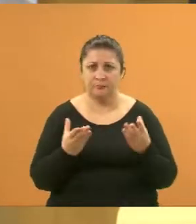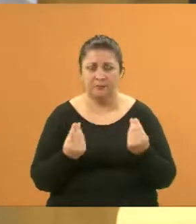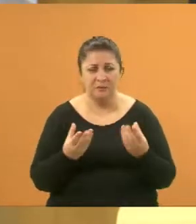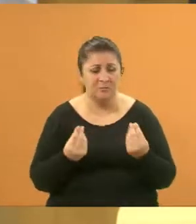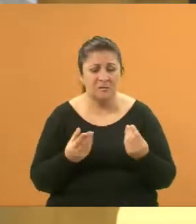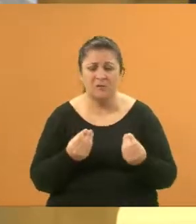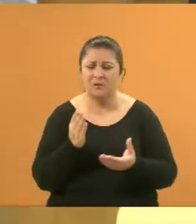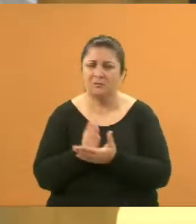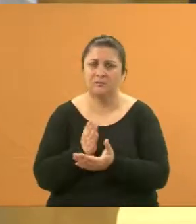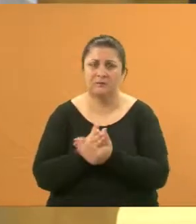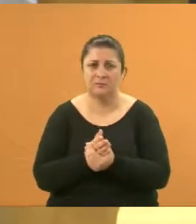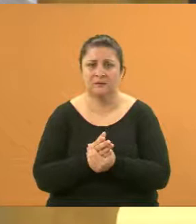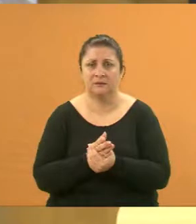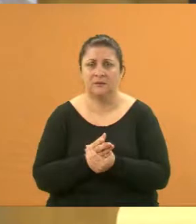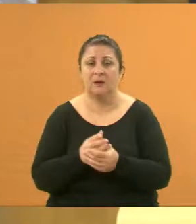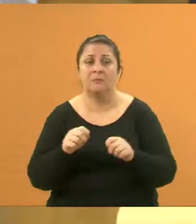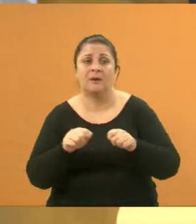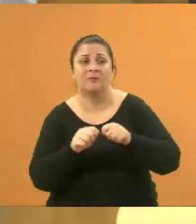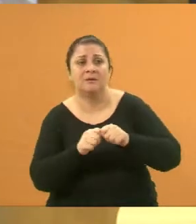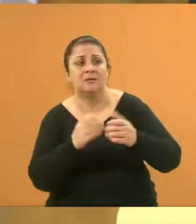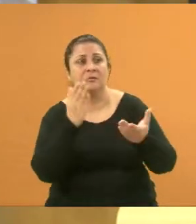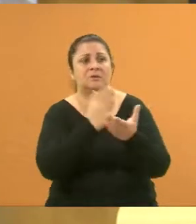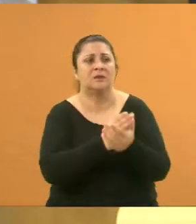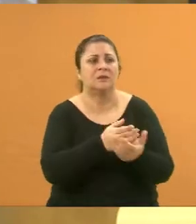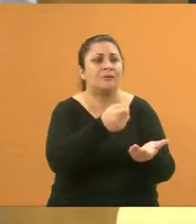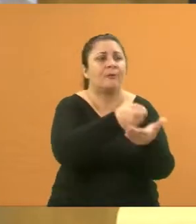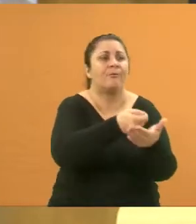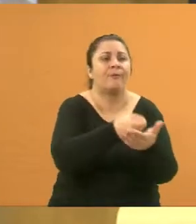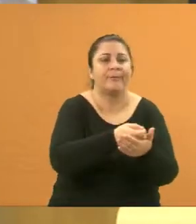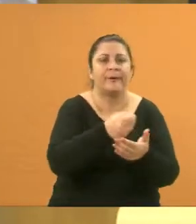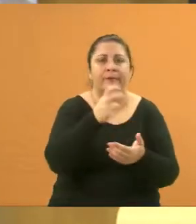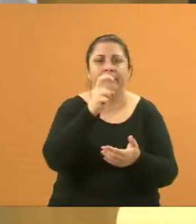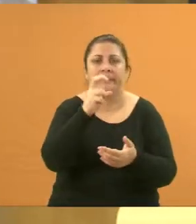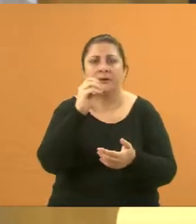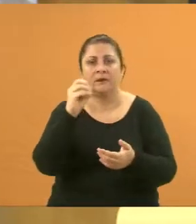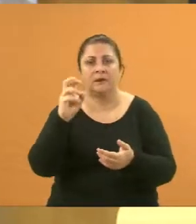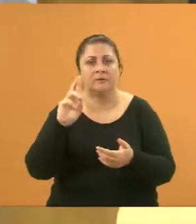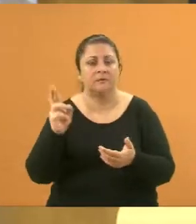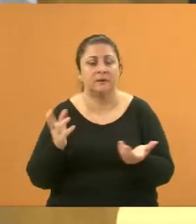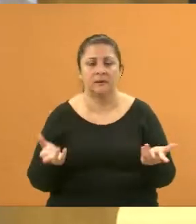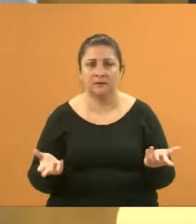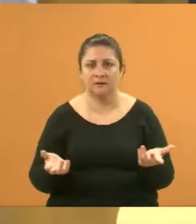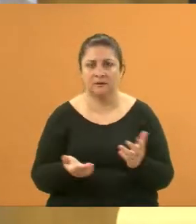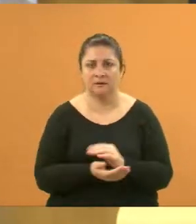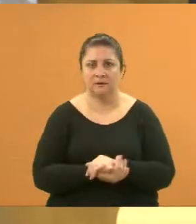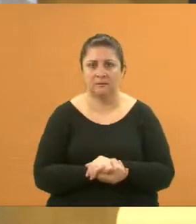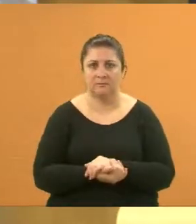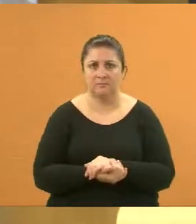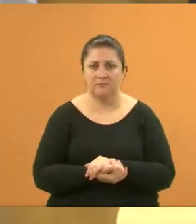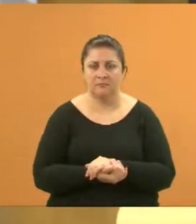vai ajuizar para cobrar aí 300, 400, 500 reais, que